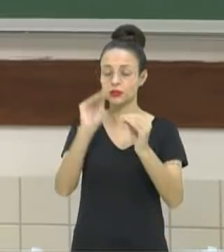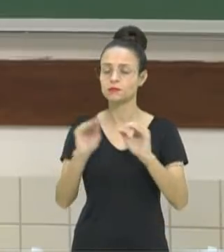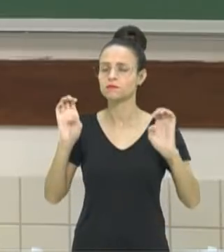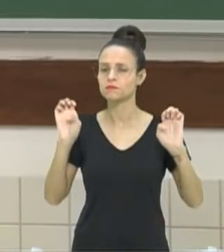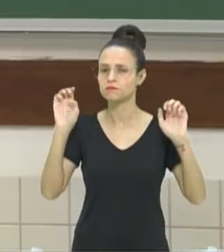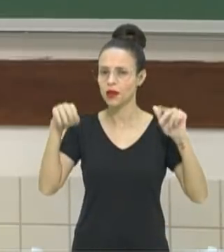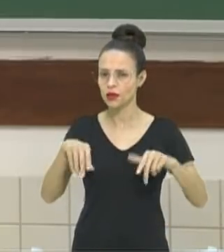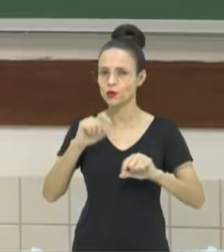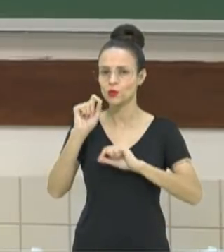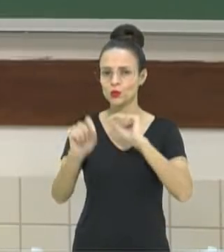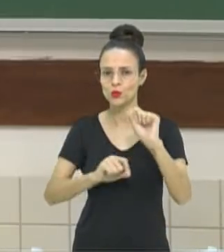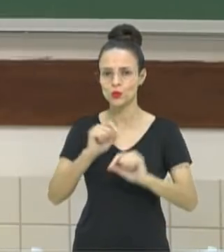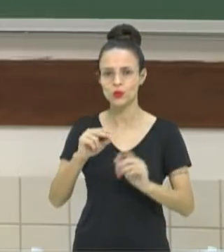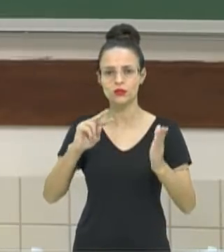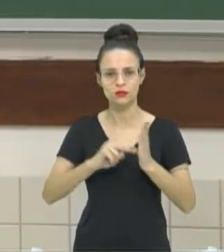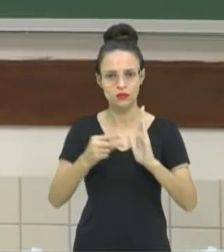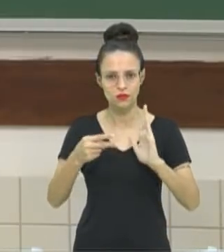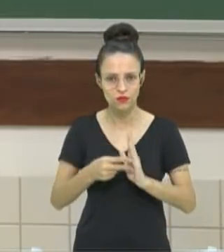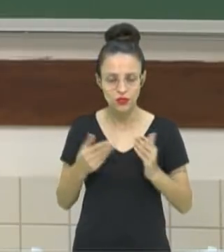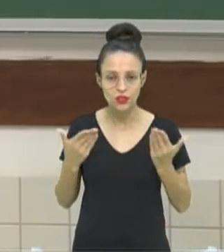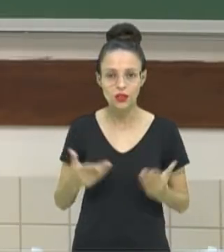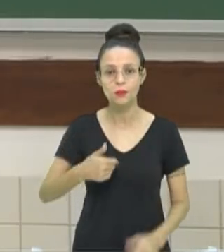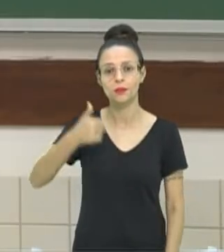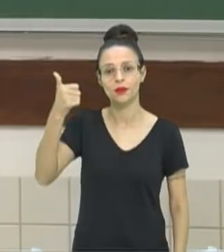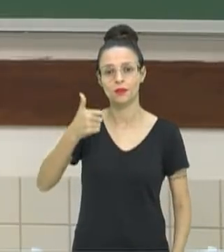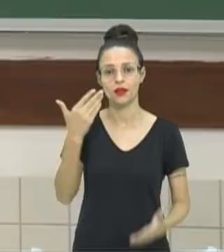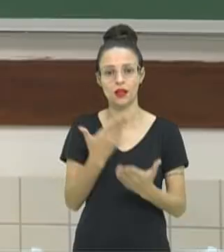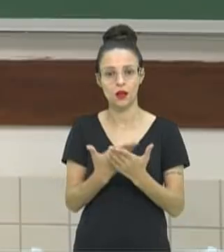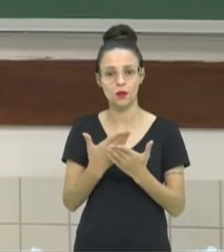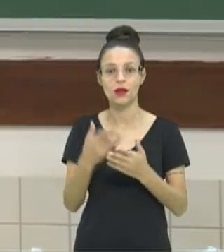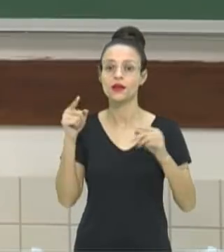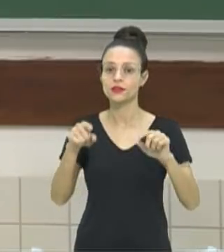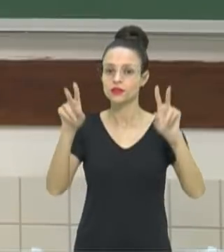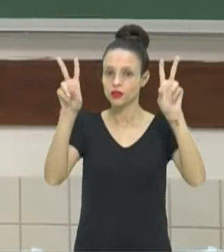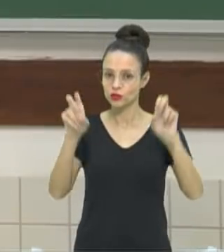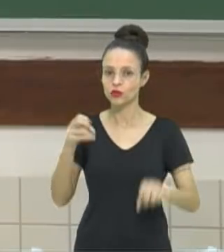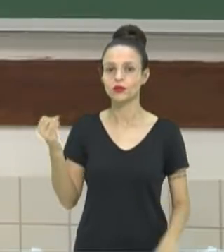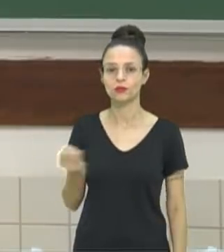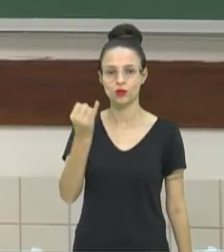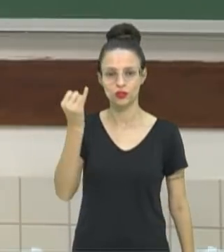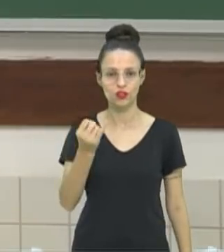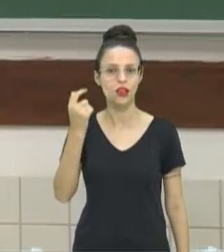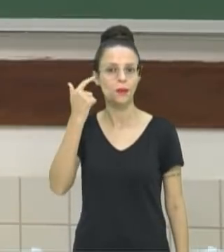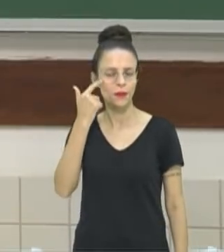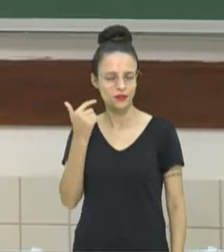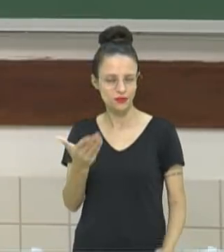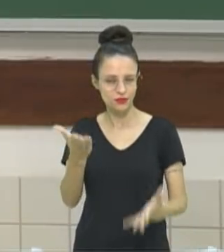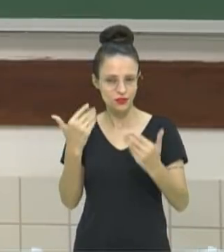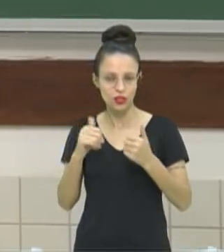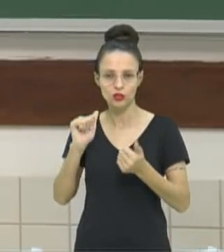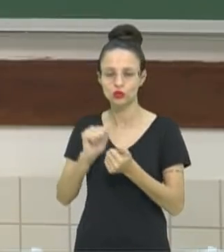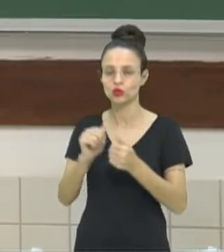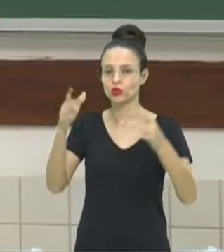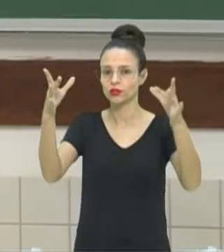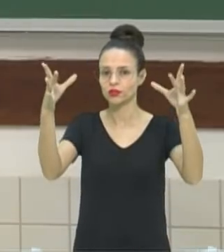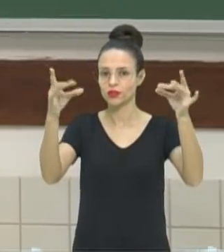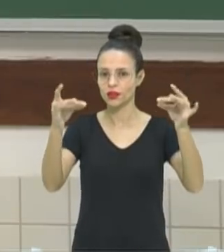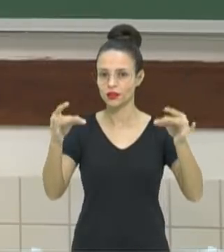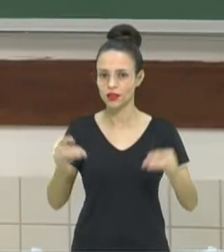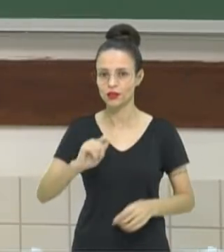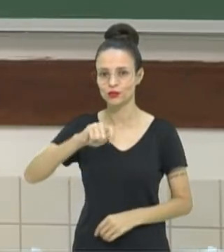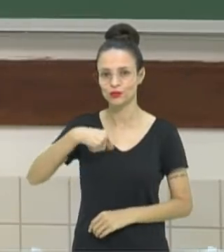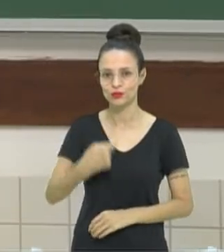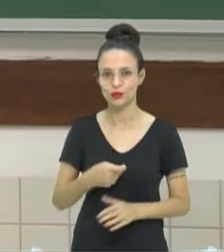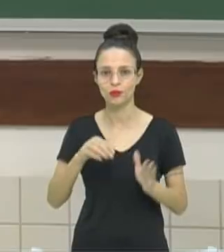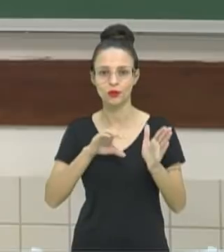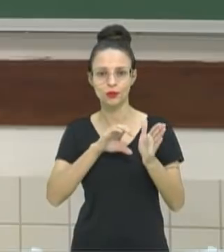que significa isso. Por isso, essa nossa primeira aula desse assunto, é importante a gente pensar junto aí bem detalhadamente sobre os